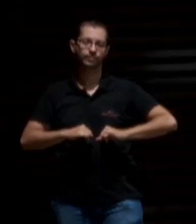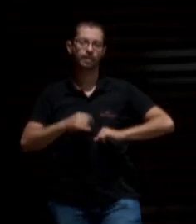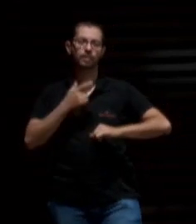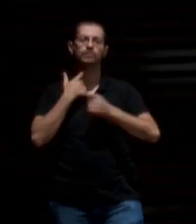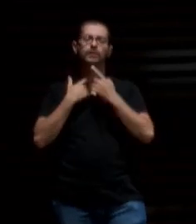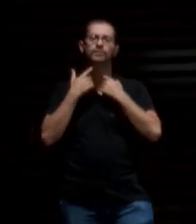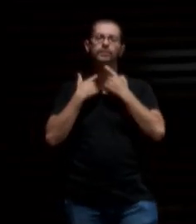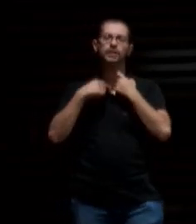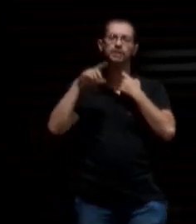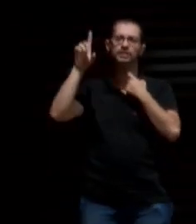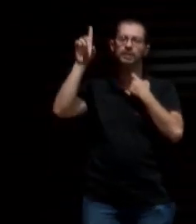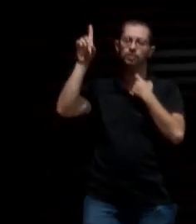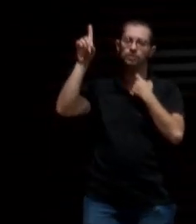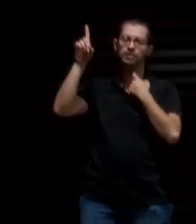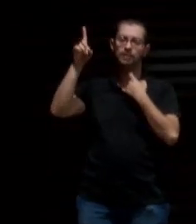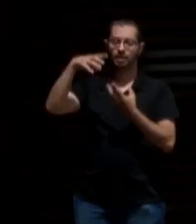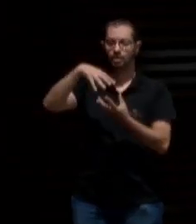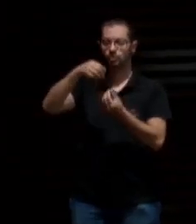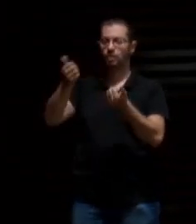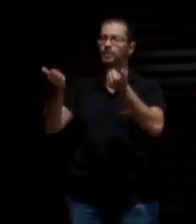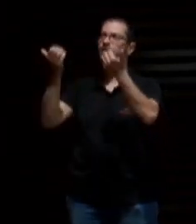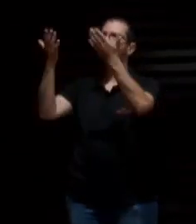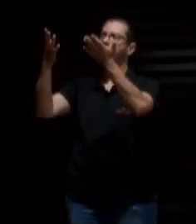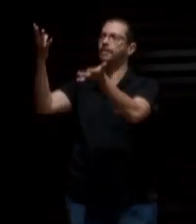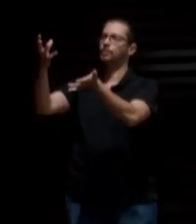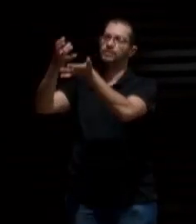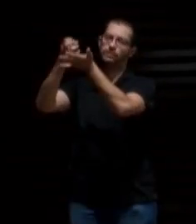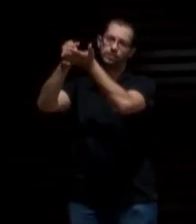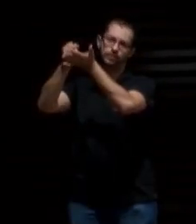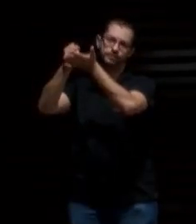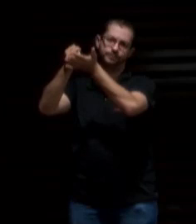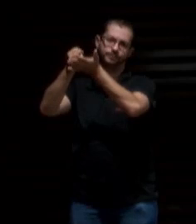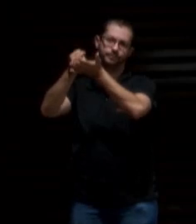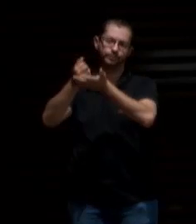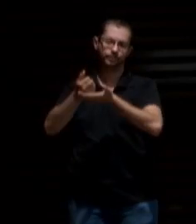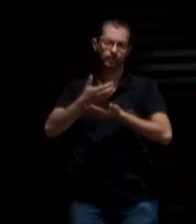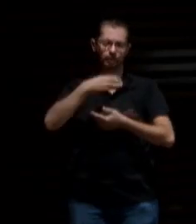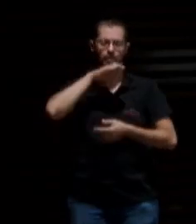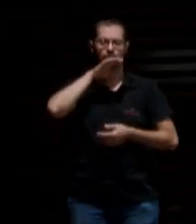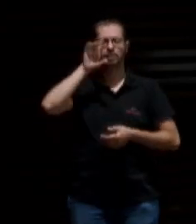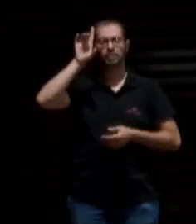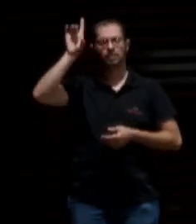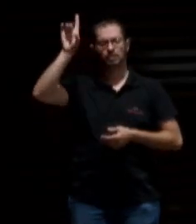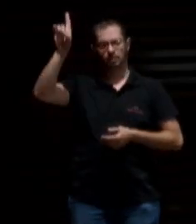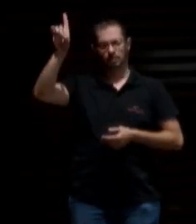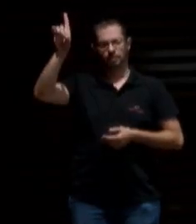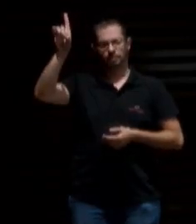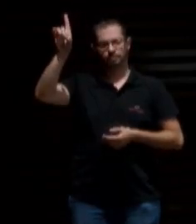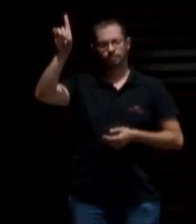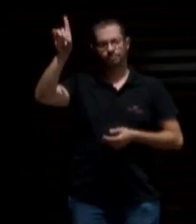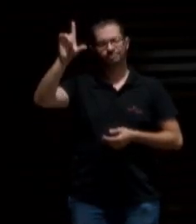na prática do bem. Vamos orar, meus irmãos. Pai, muitos de nós aqui